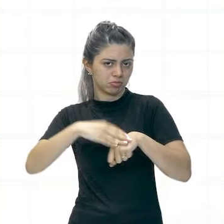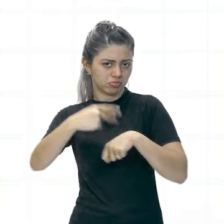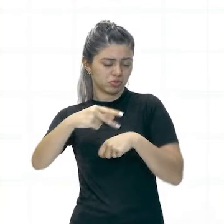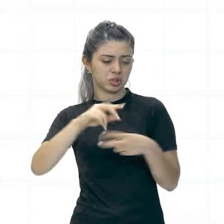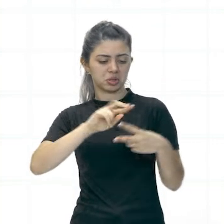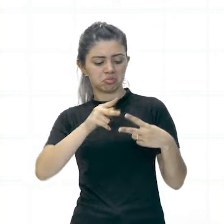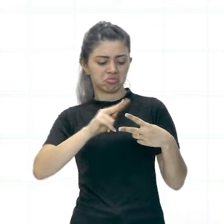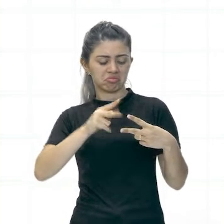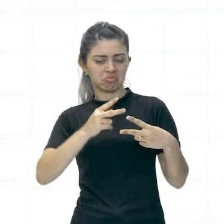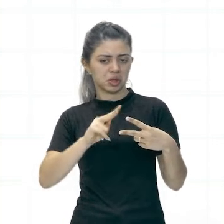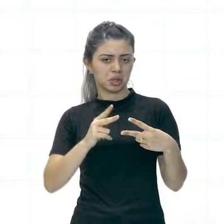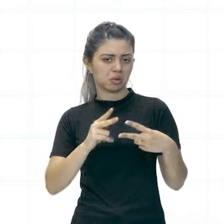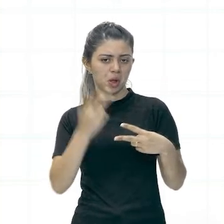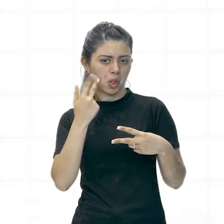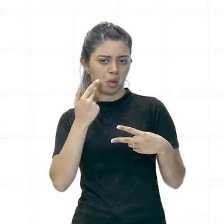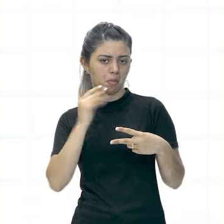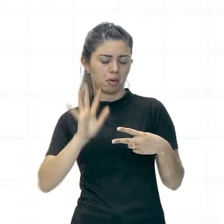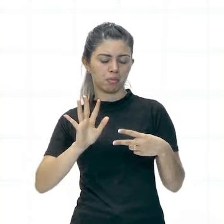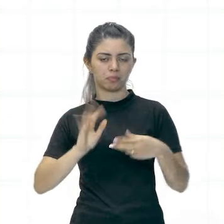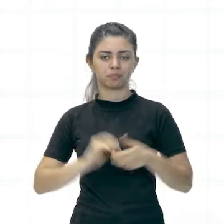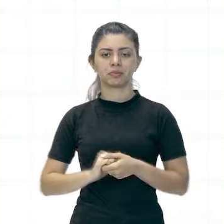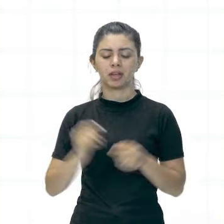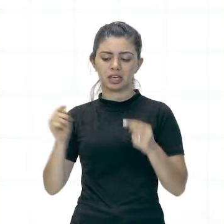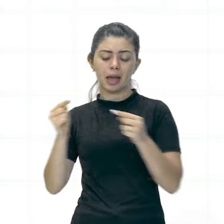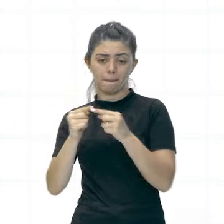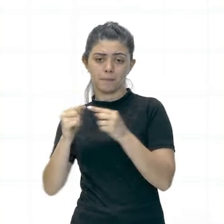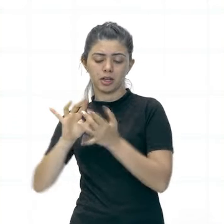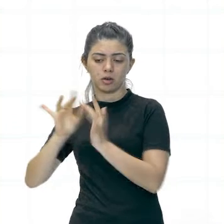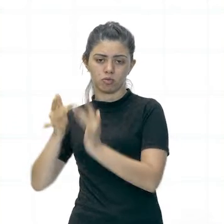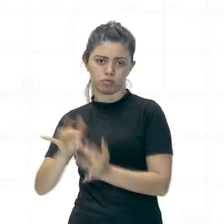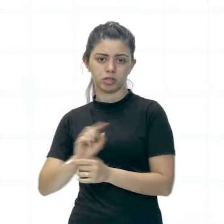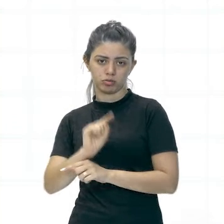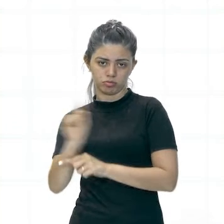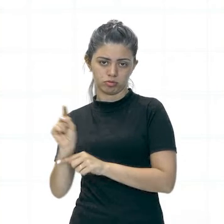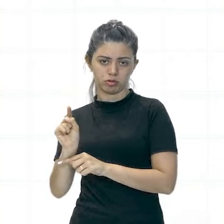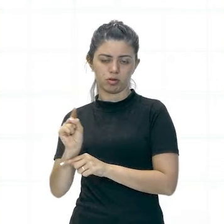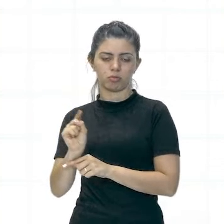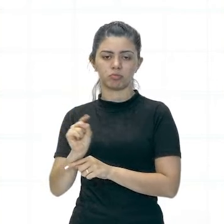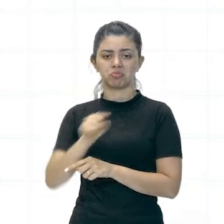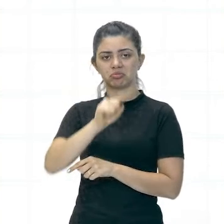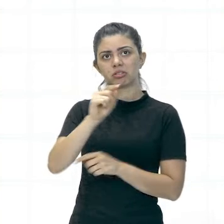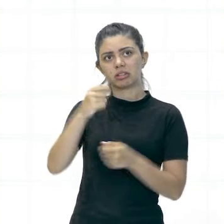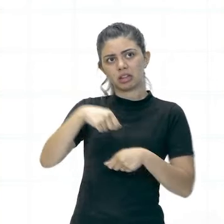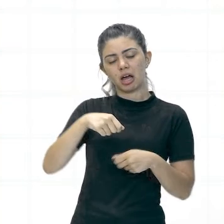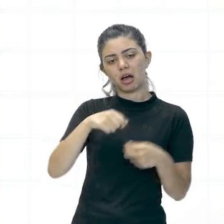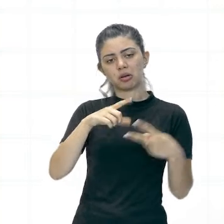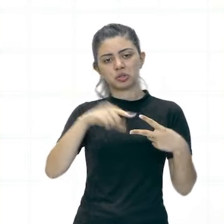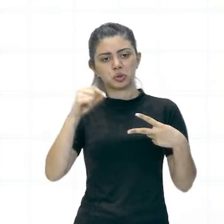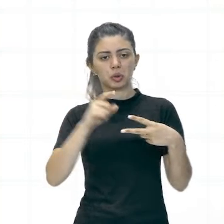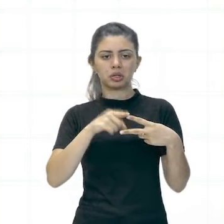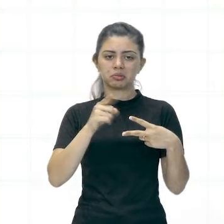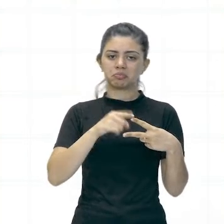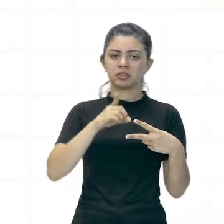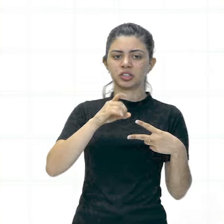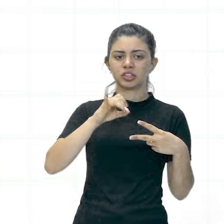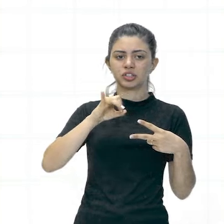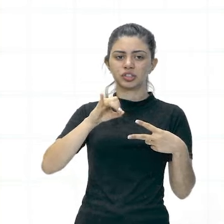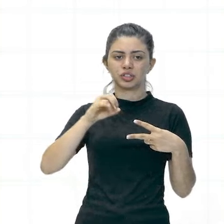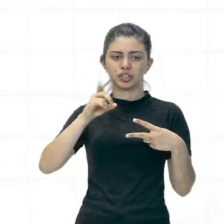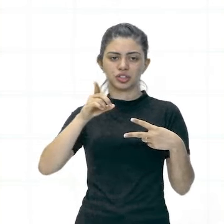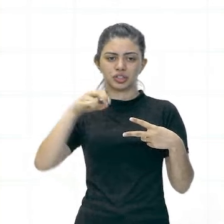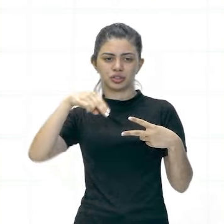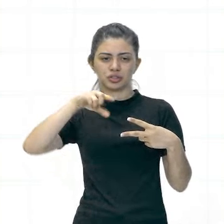como vocês vão utilizar a forma negativa. Então, você tem opções. Pode utilizar o didn't ou